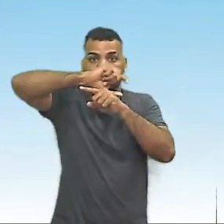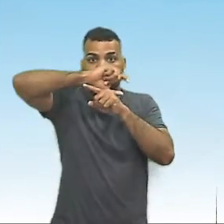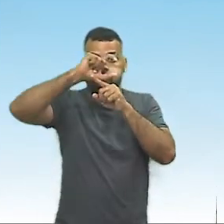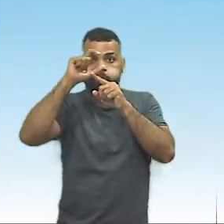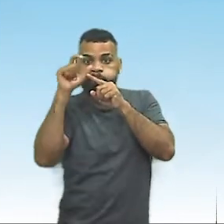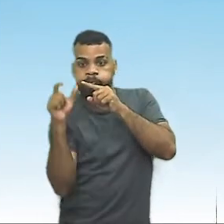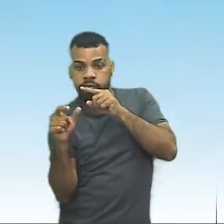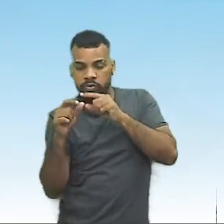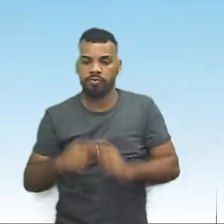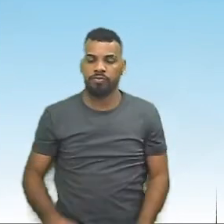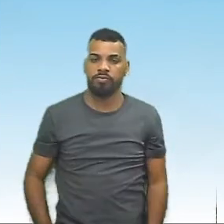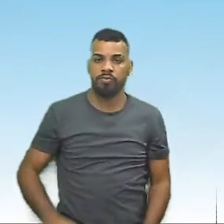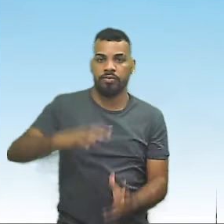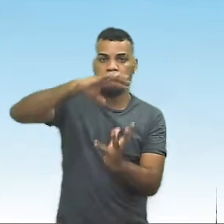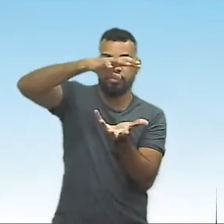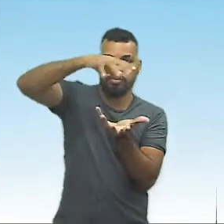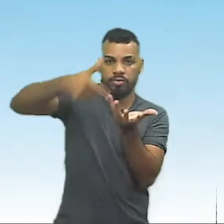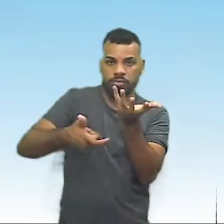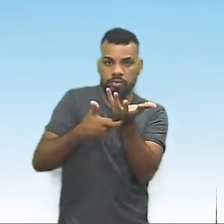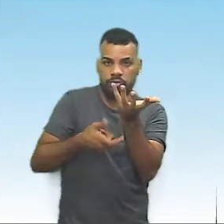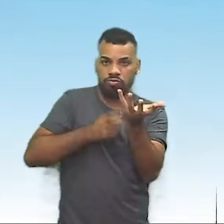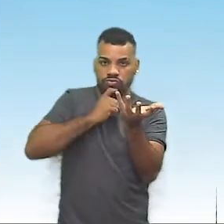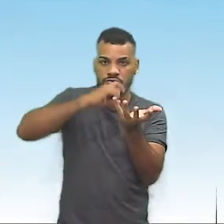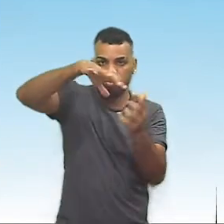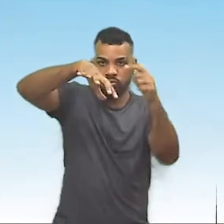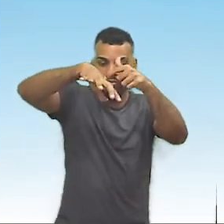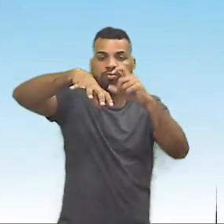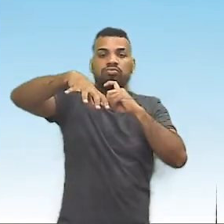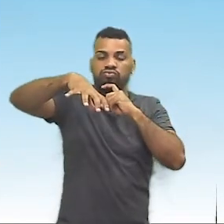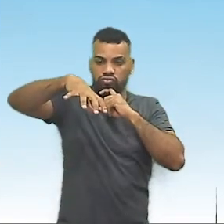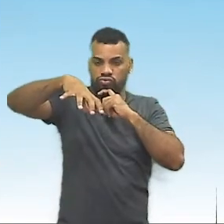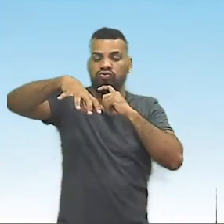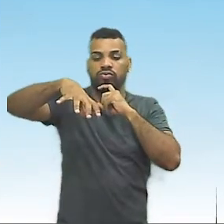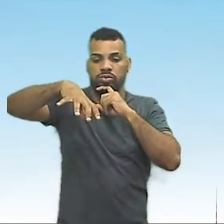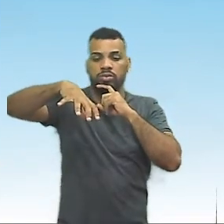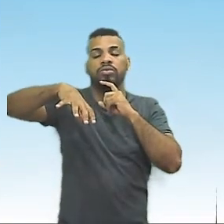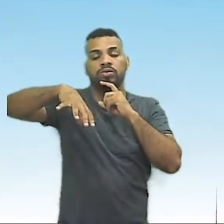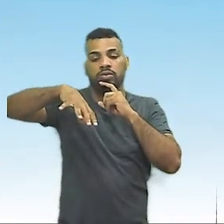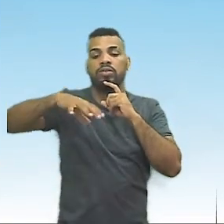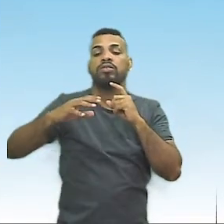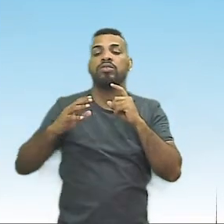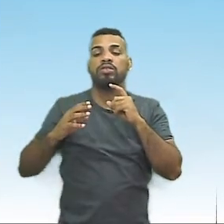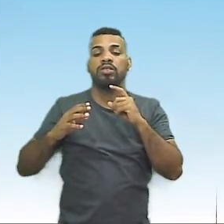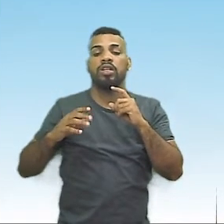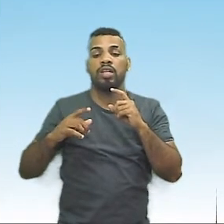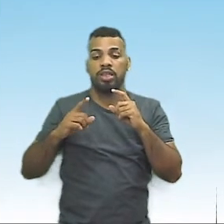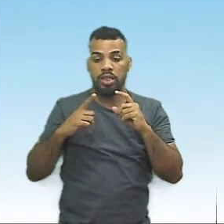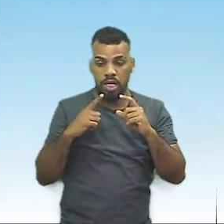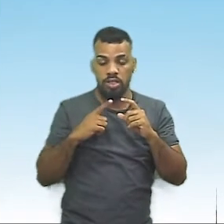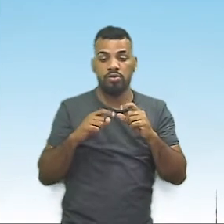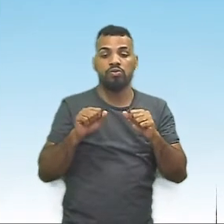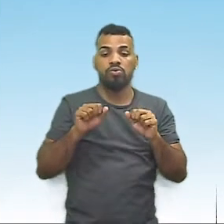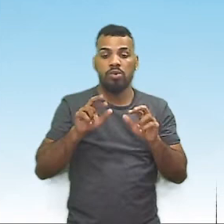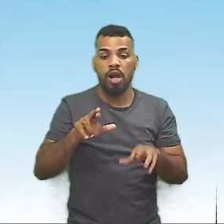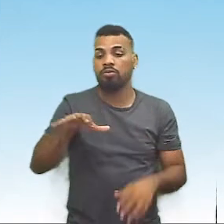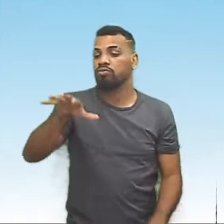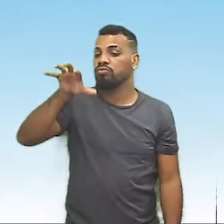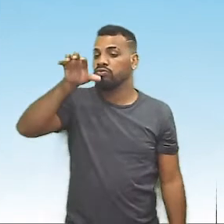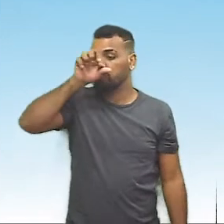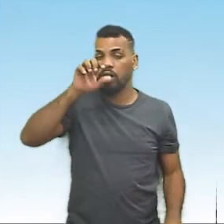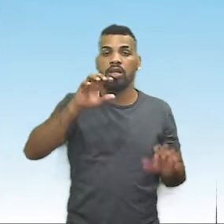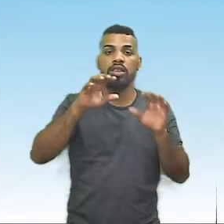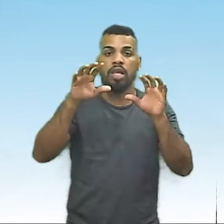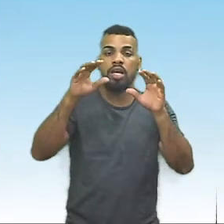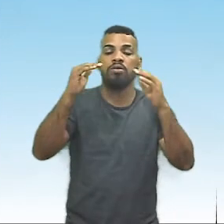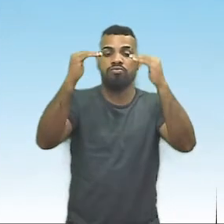ela é mais fina. Na troposfera está o ar que respiramos e as nuvens.